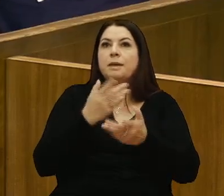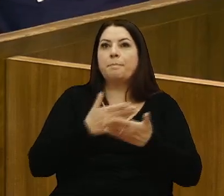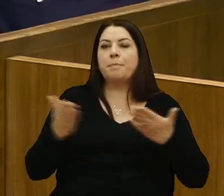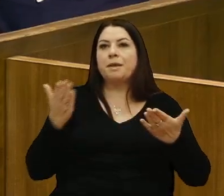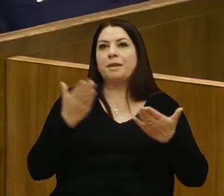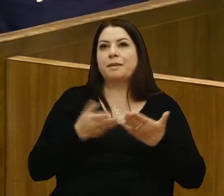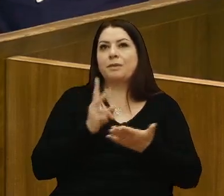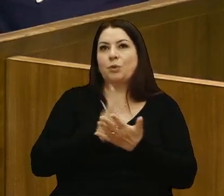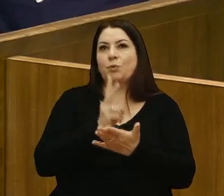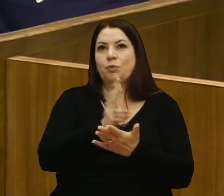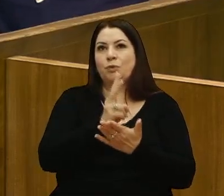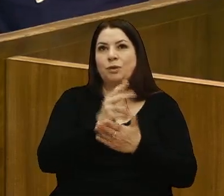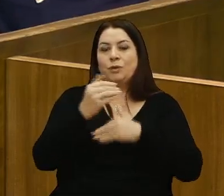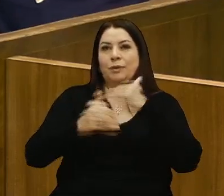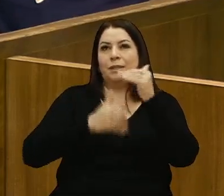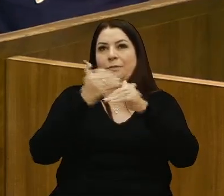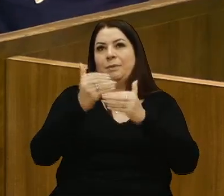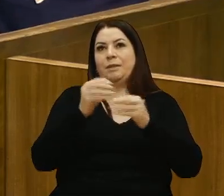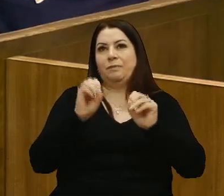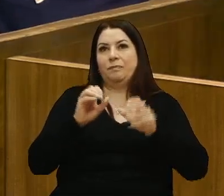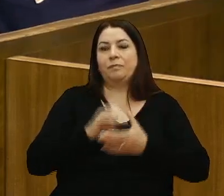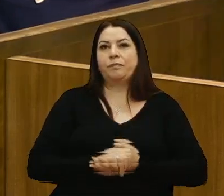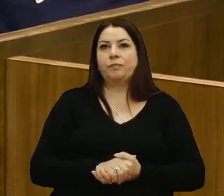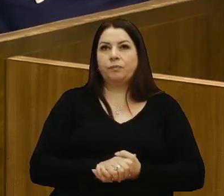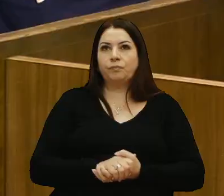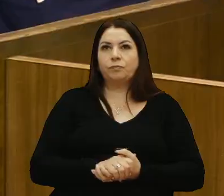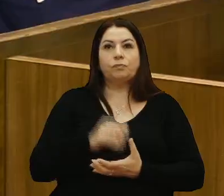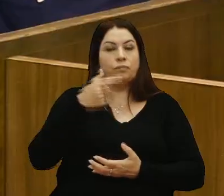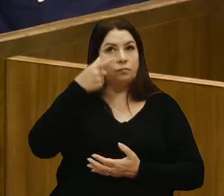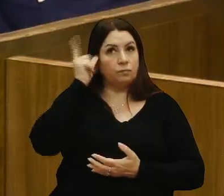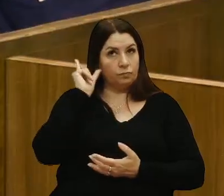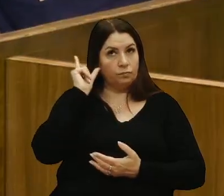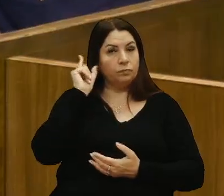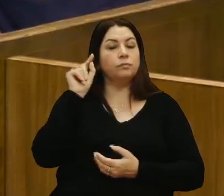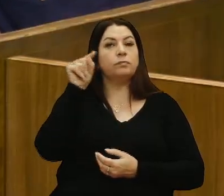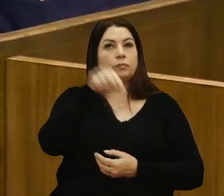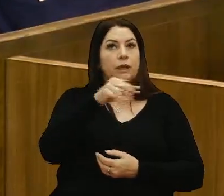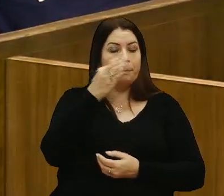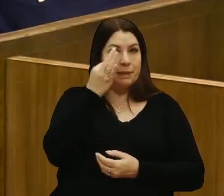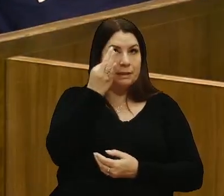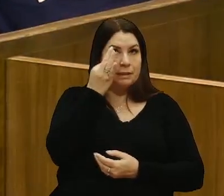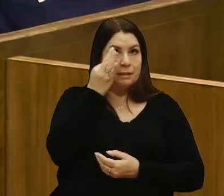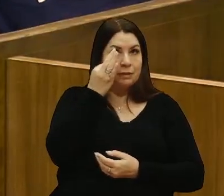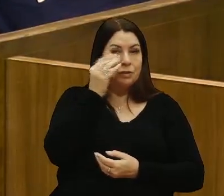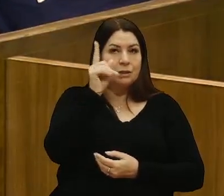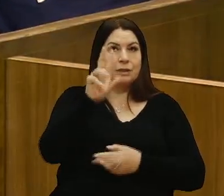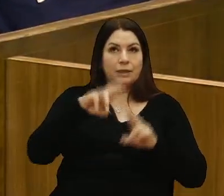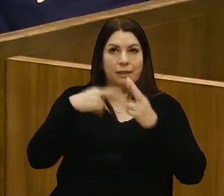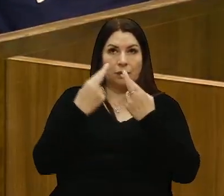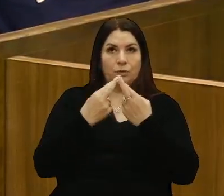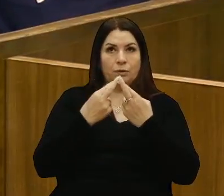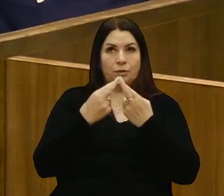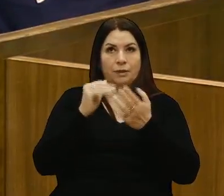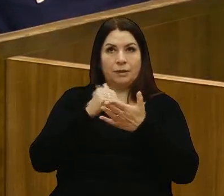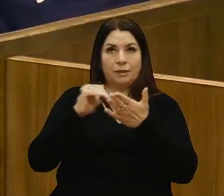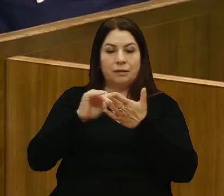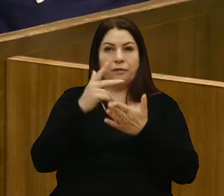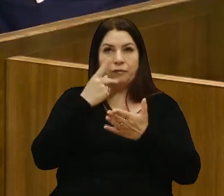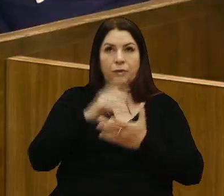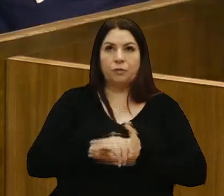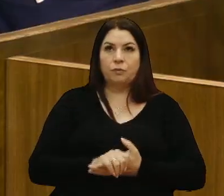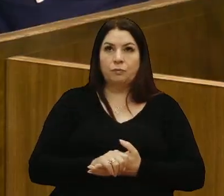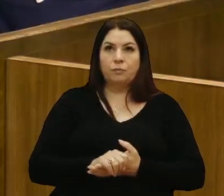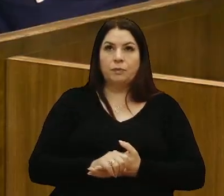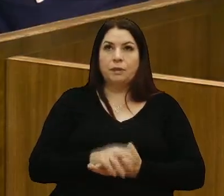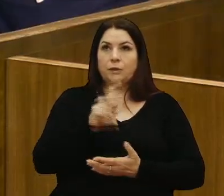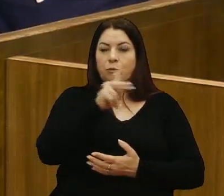da continuidade do processo educativo. Ontem, nós estávamos presentes lá na reunião que a secretária falou com